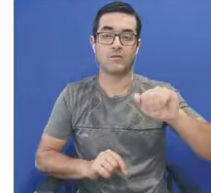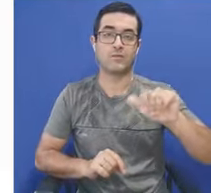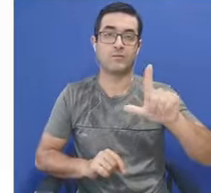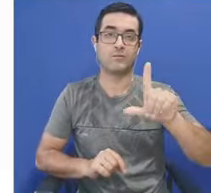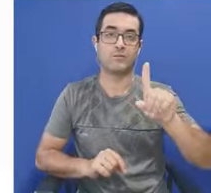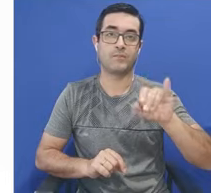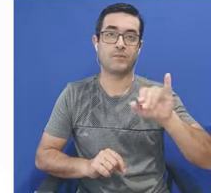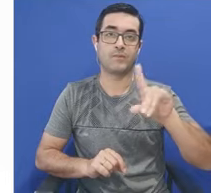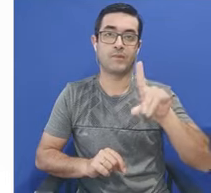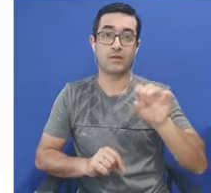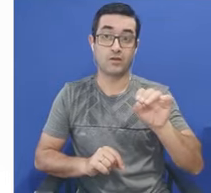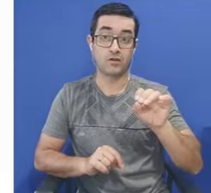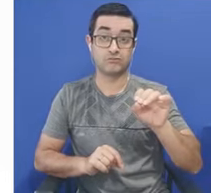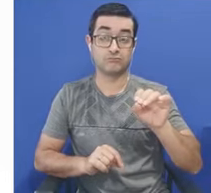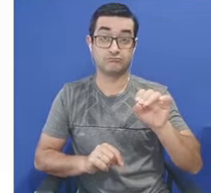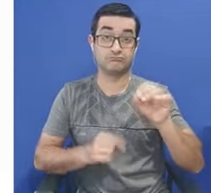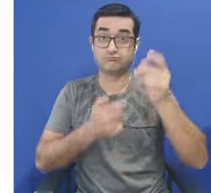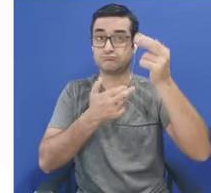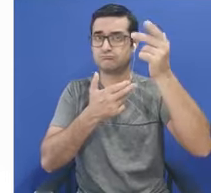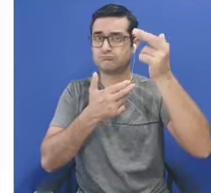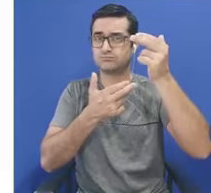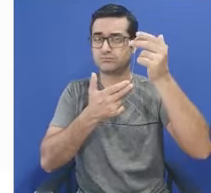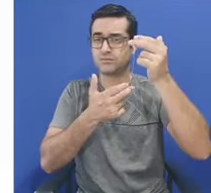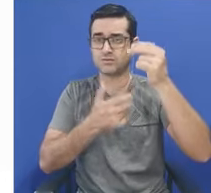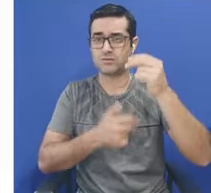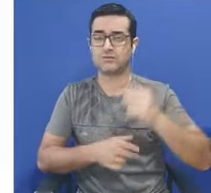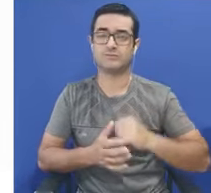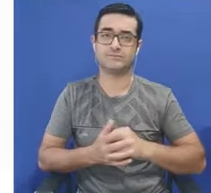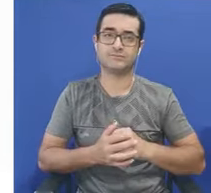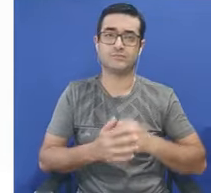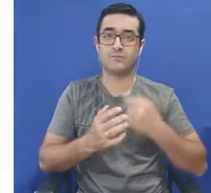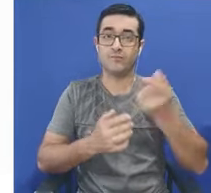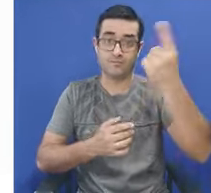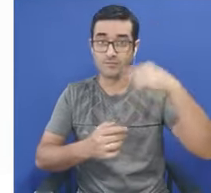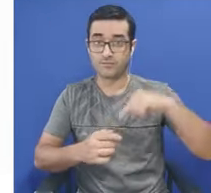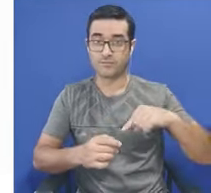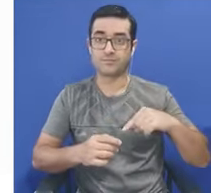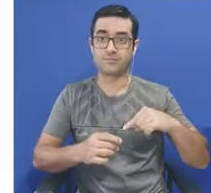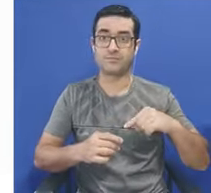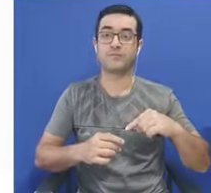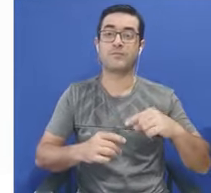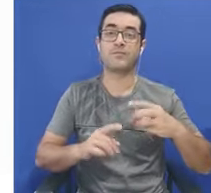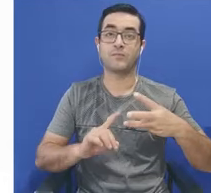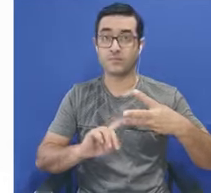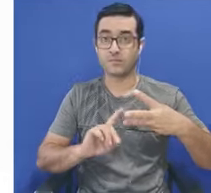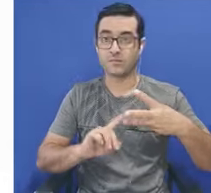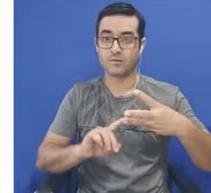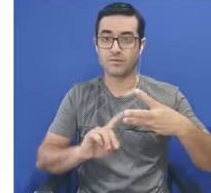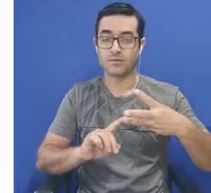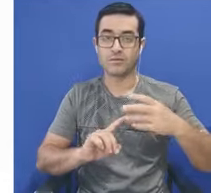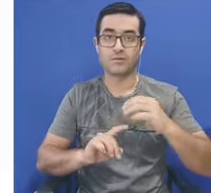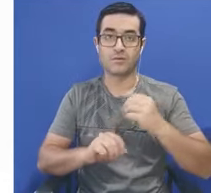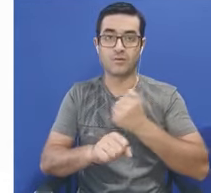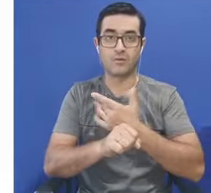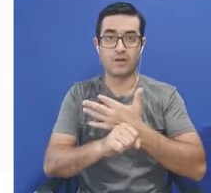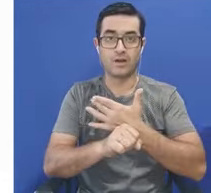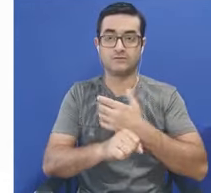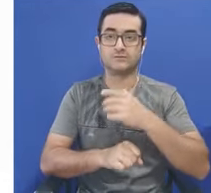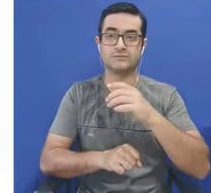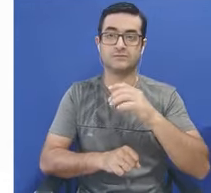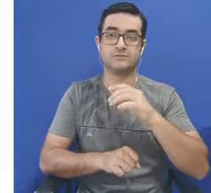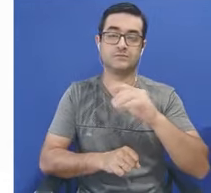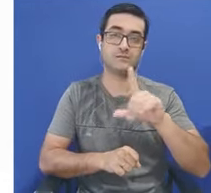glicose. O ácido lático, que é o ácido presente no leite